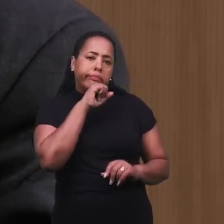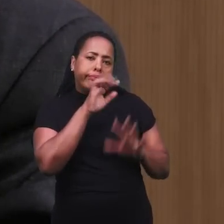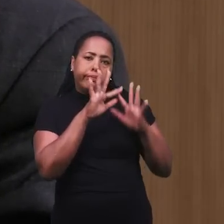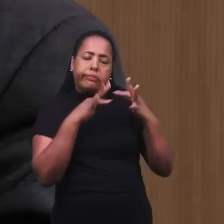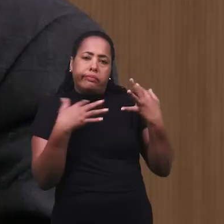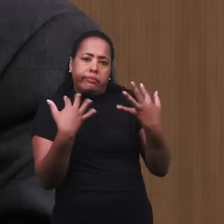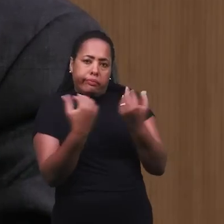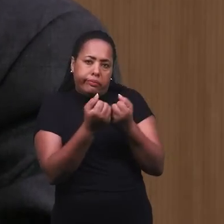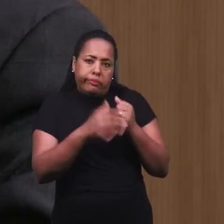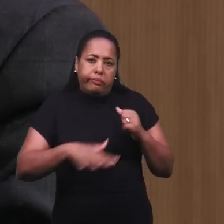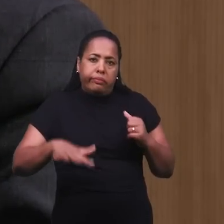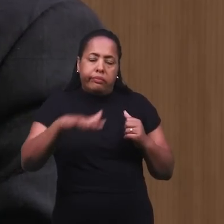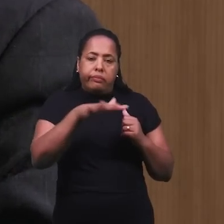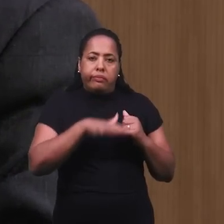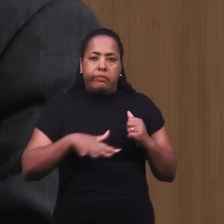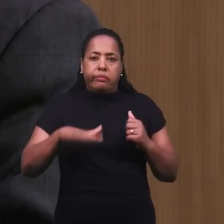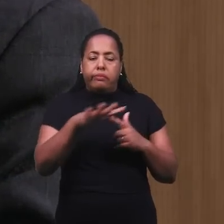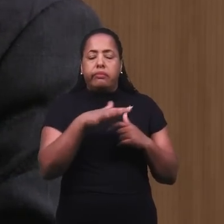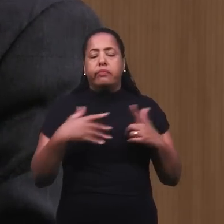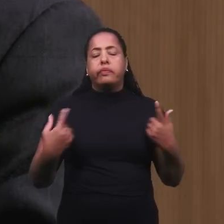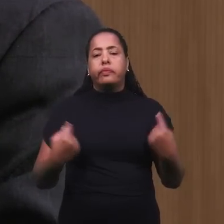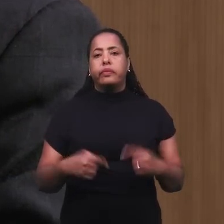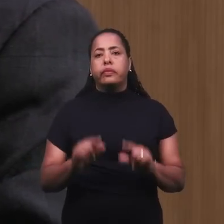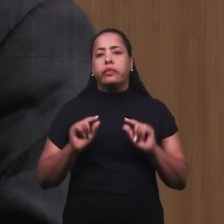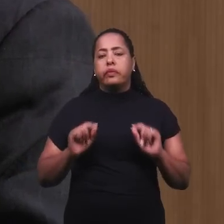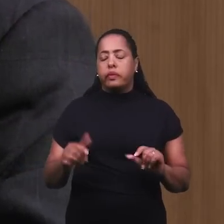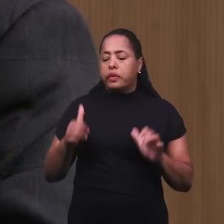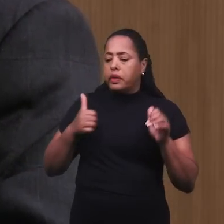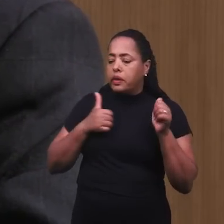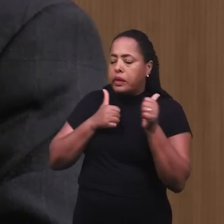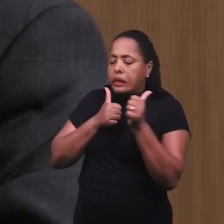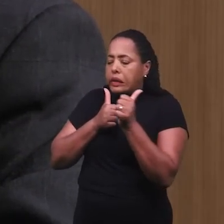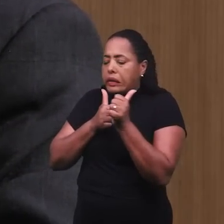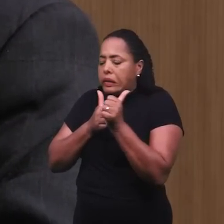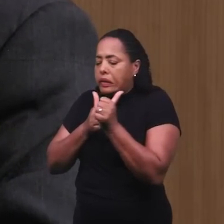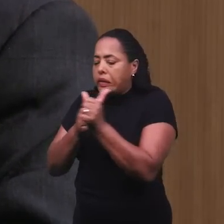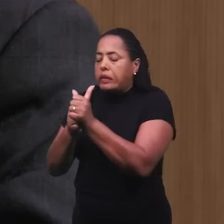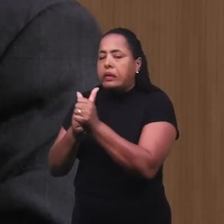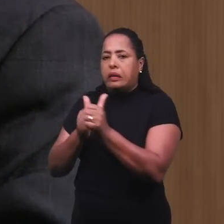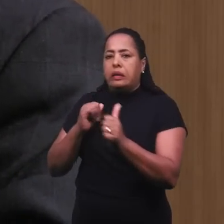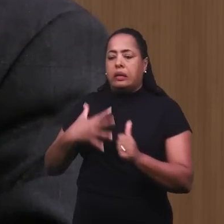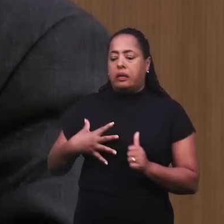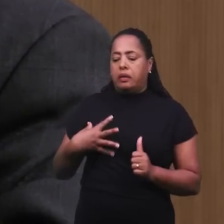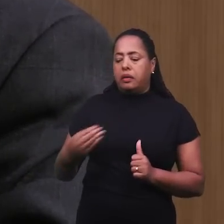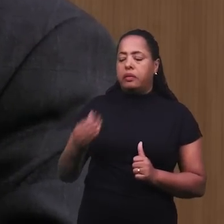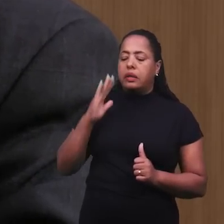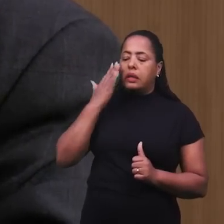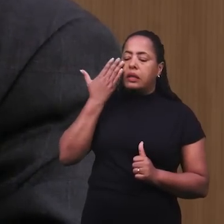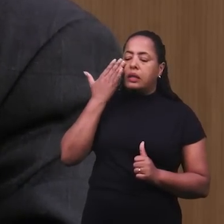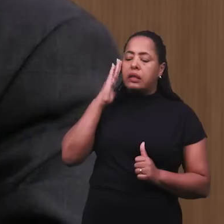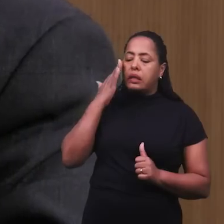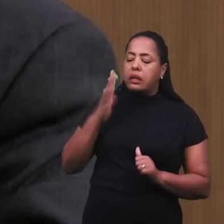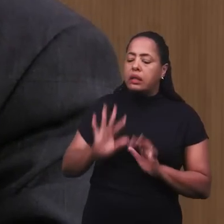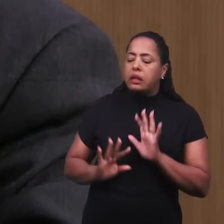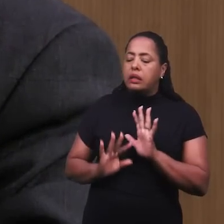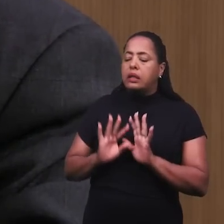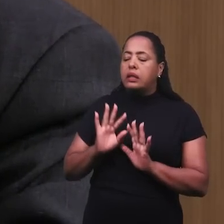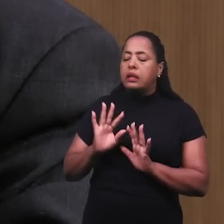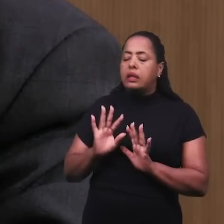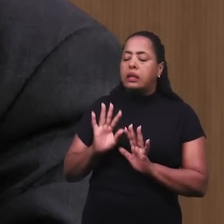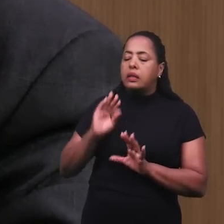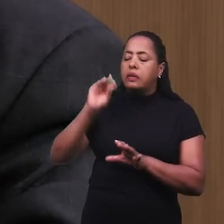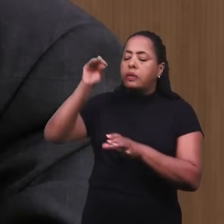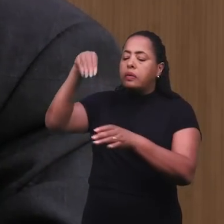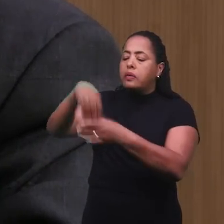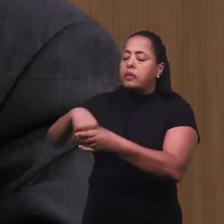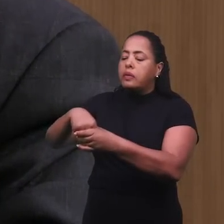coloca a família de um modo geral, ela precisa acompanhar o seu filho entendendo o que se passa dentro